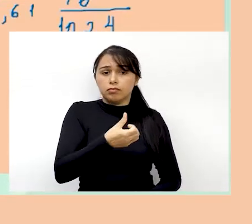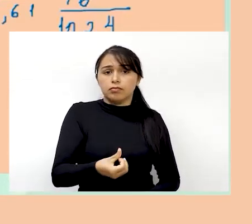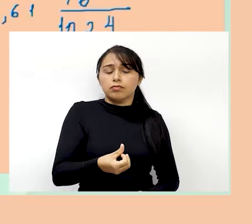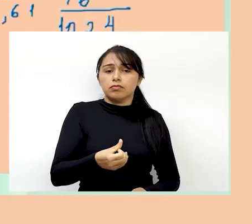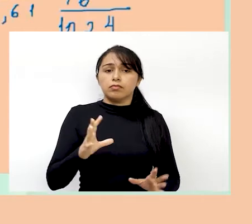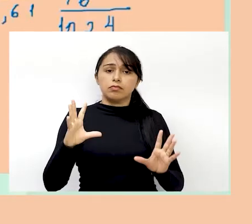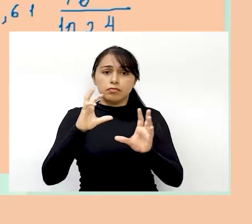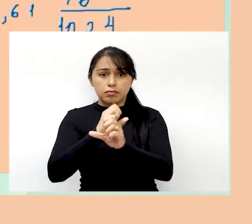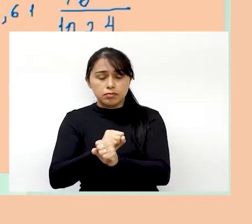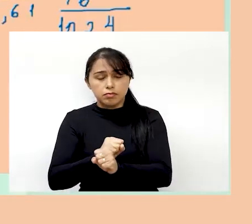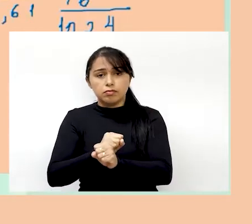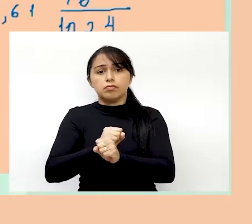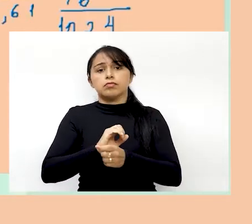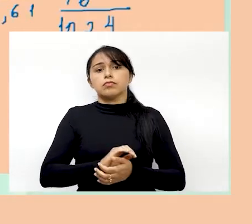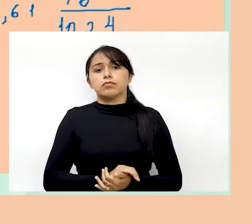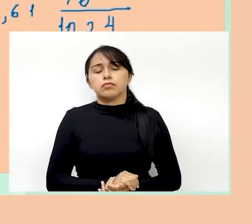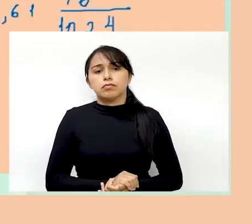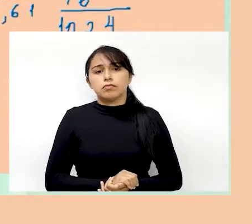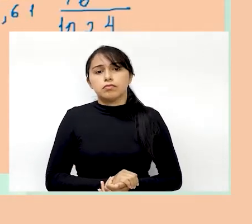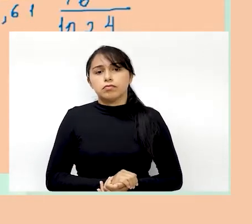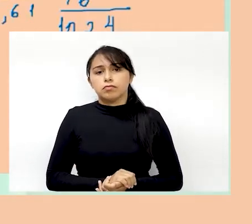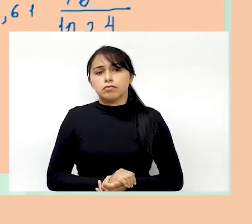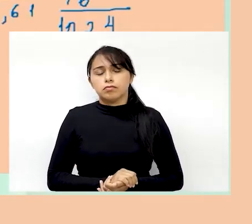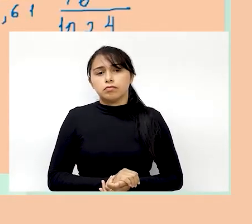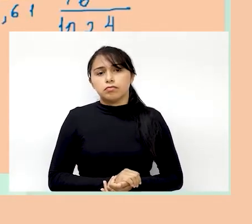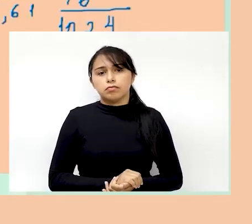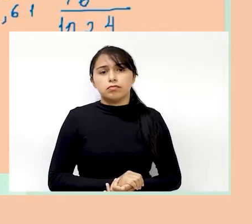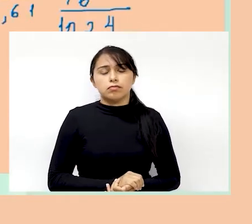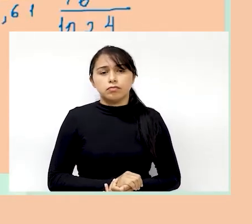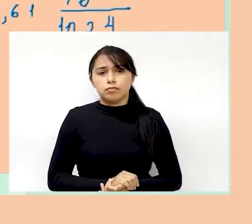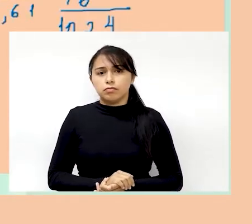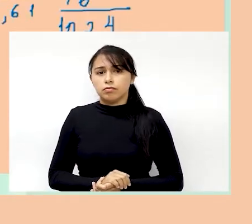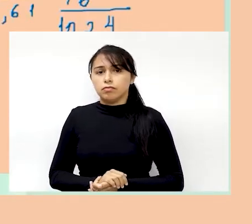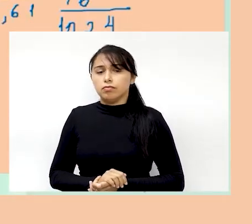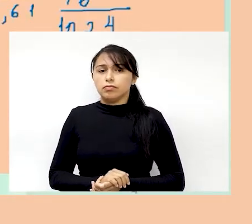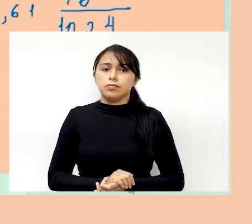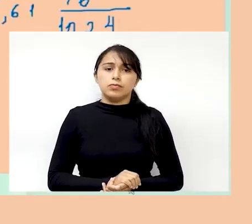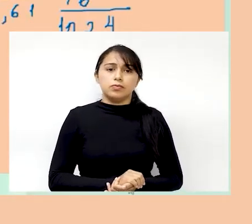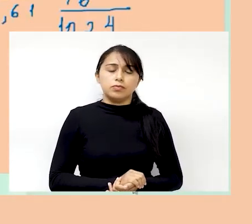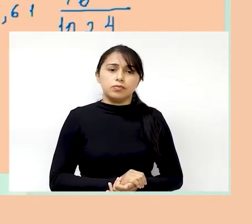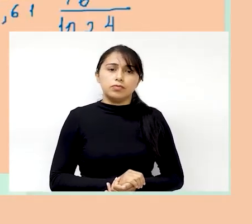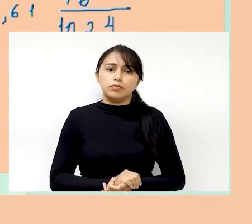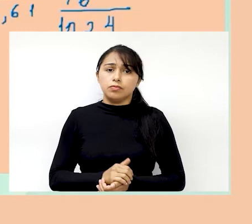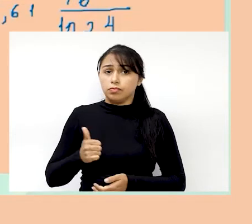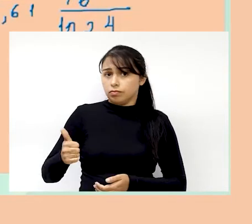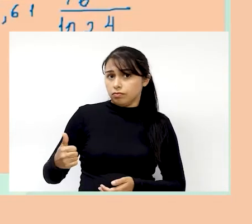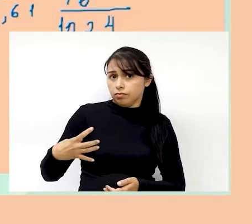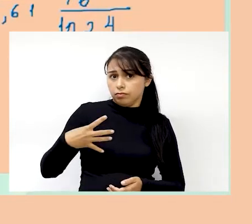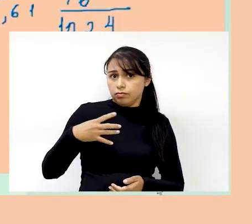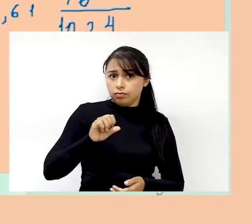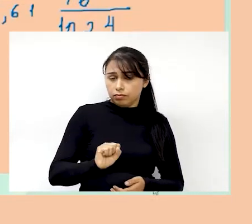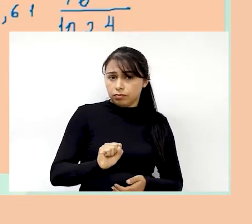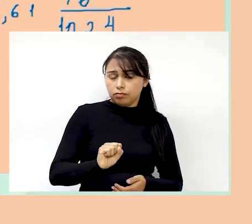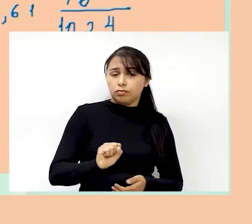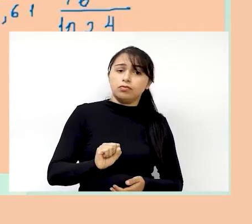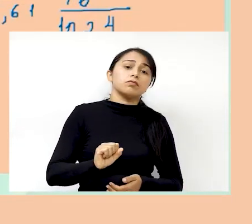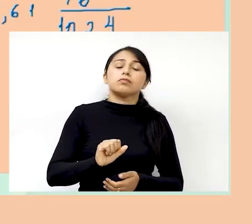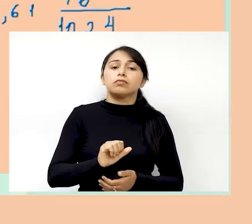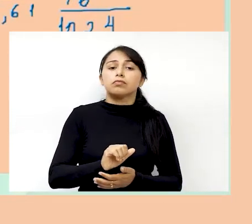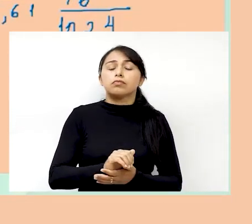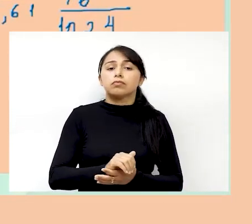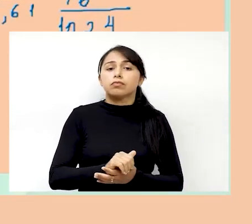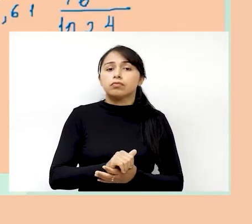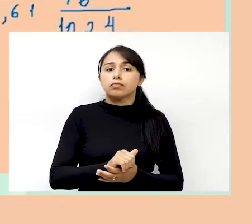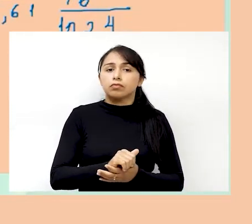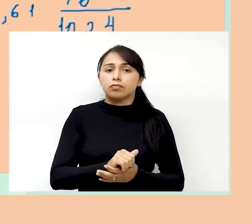é 16. Então soma isso aqui, a gente tem 1, 4 mais 4, 8, né? Baixa aqui 6, baixa 1. Duas